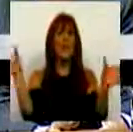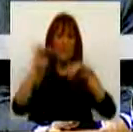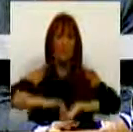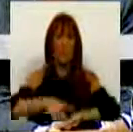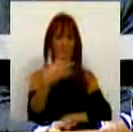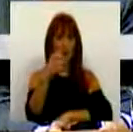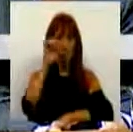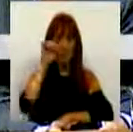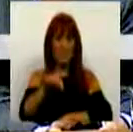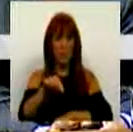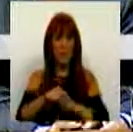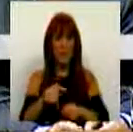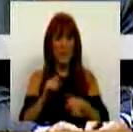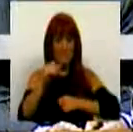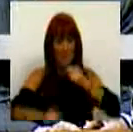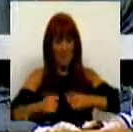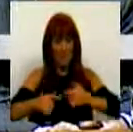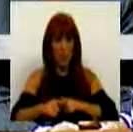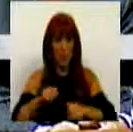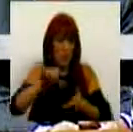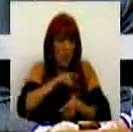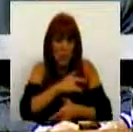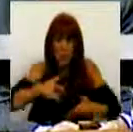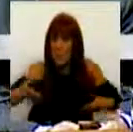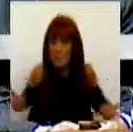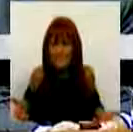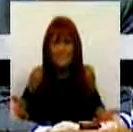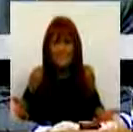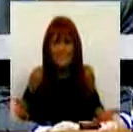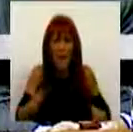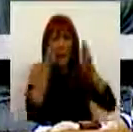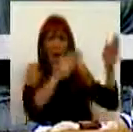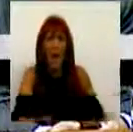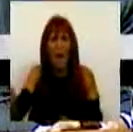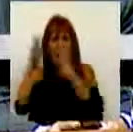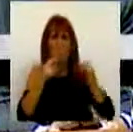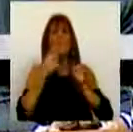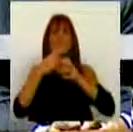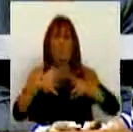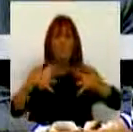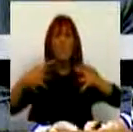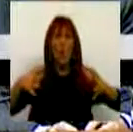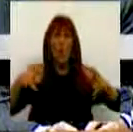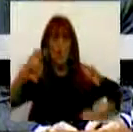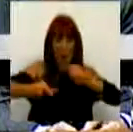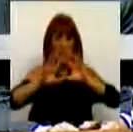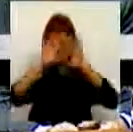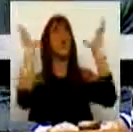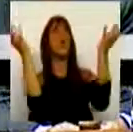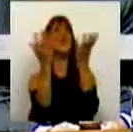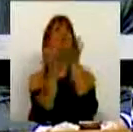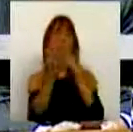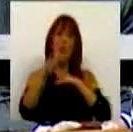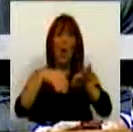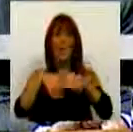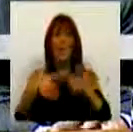de 18.000 intervenções nos centros de saúde. Portanto, a produção tem vindo a aumentar e é nessa avaliação de conjunto que temos que